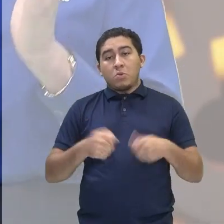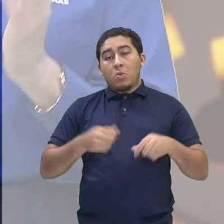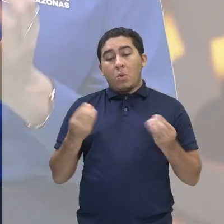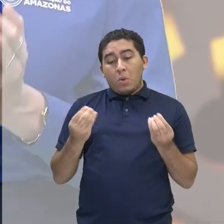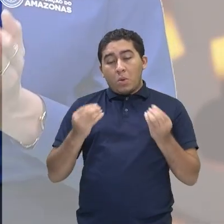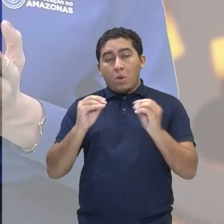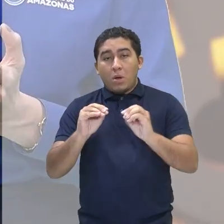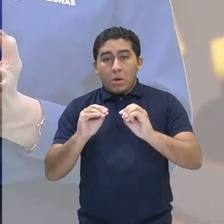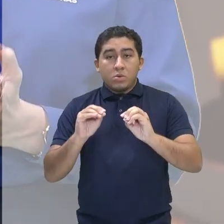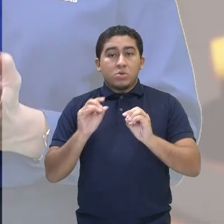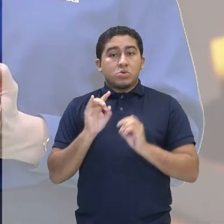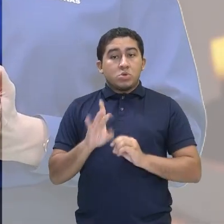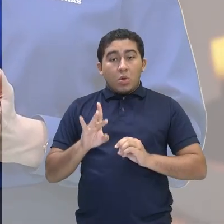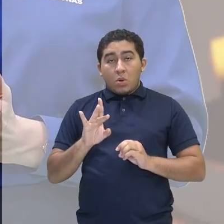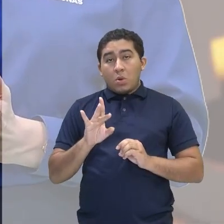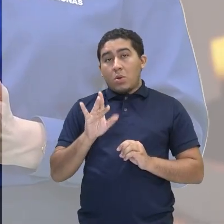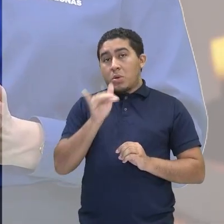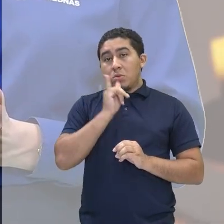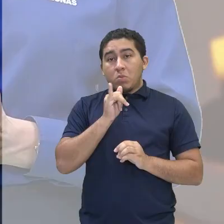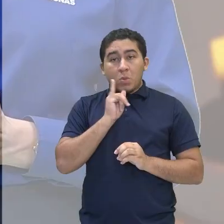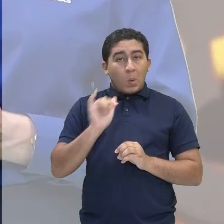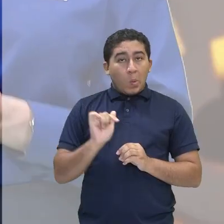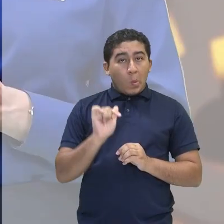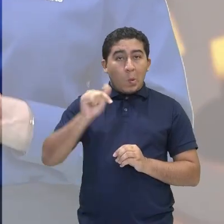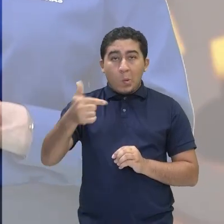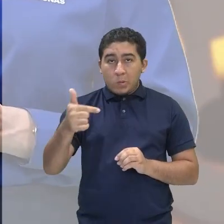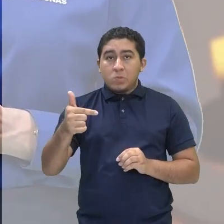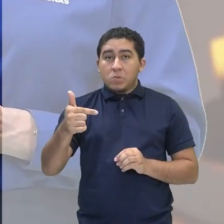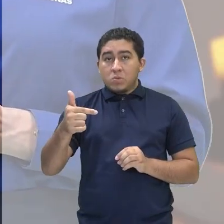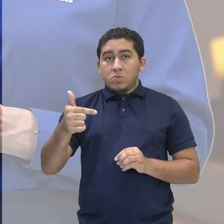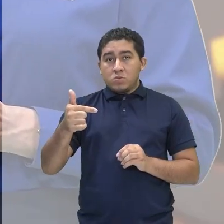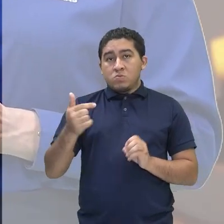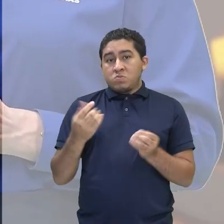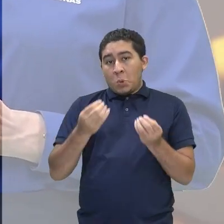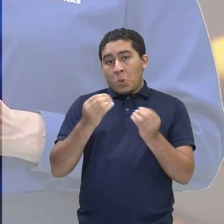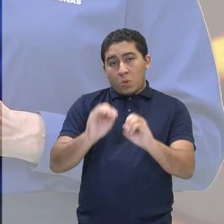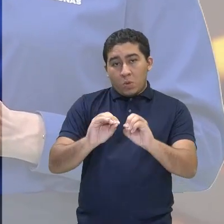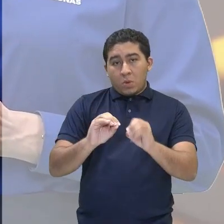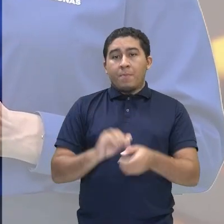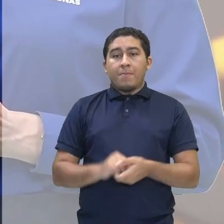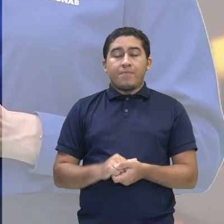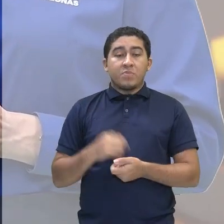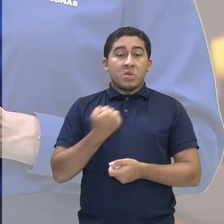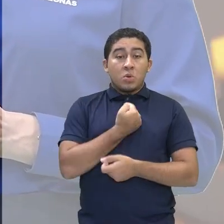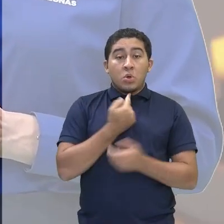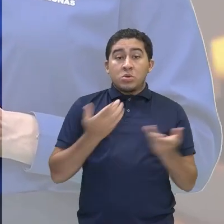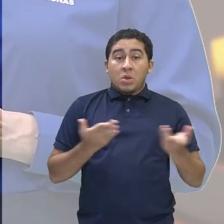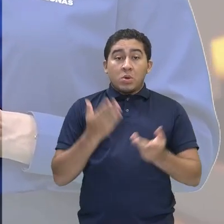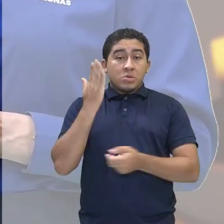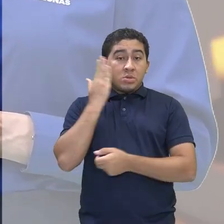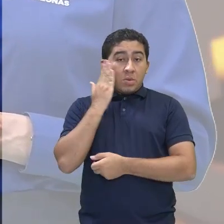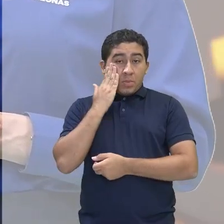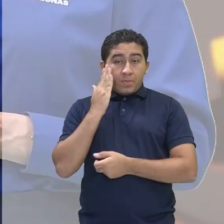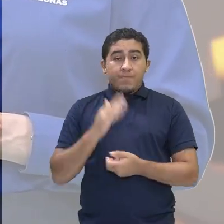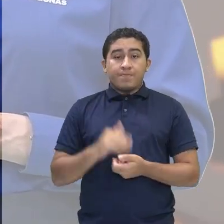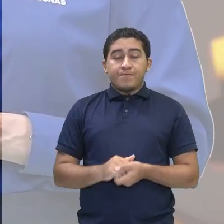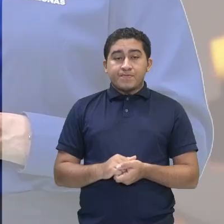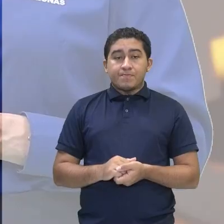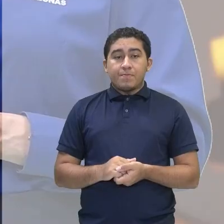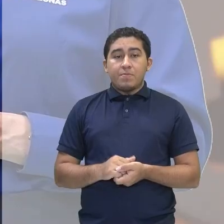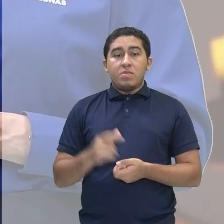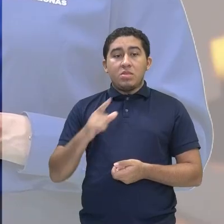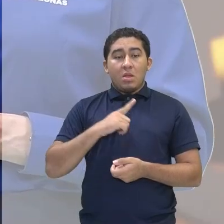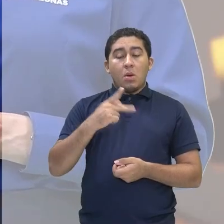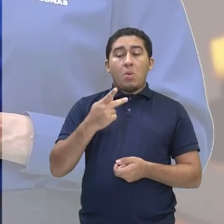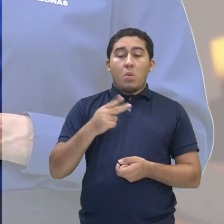em prática outros limites, né? O que a gente vai definir agora, olha, de limite prático,